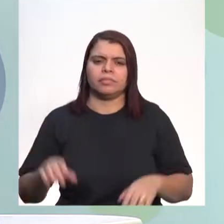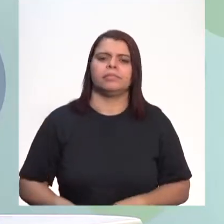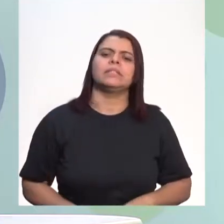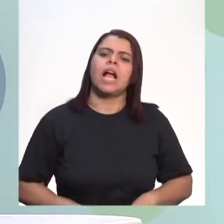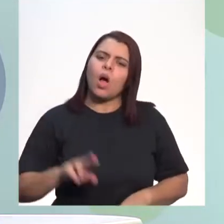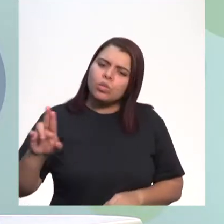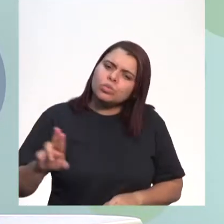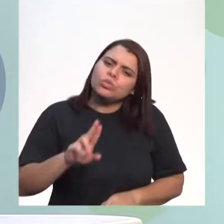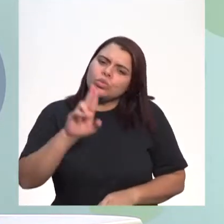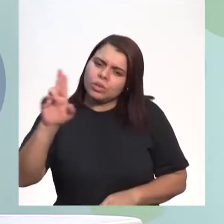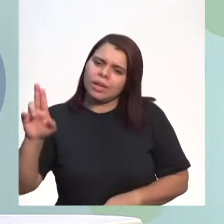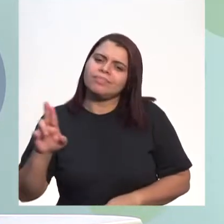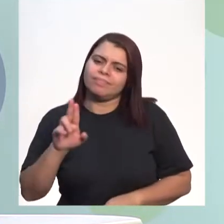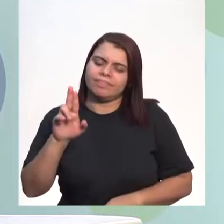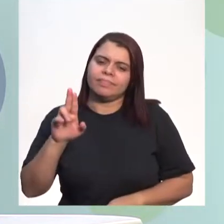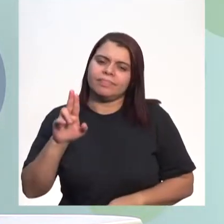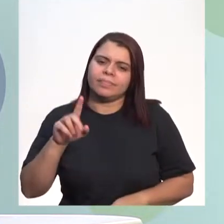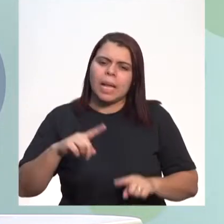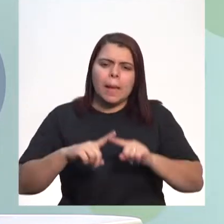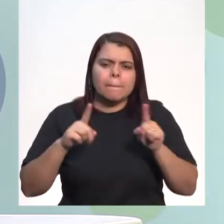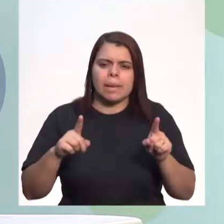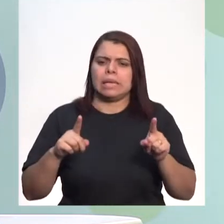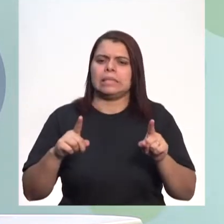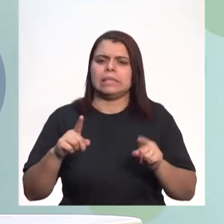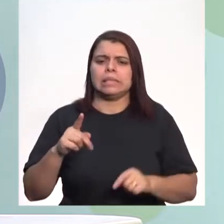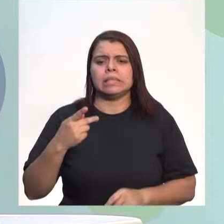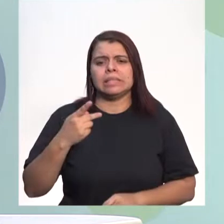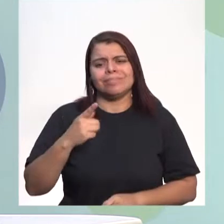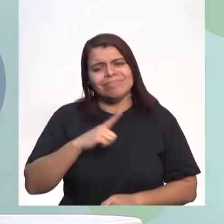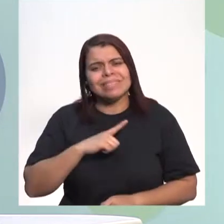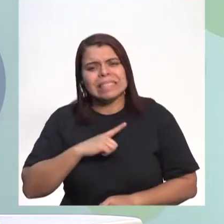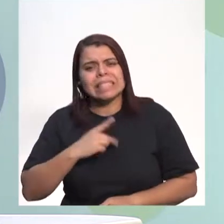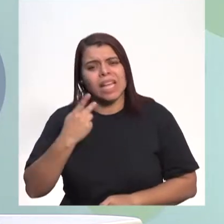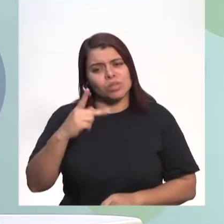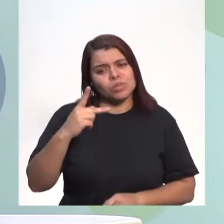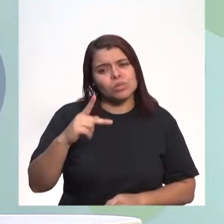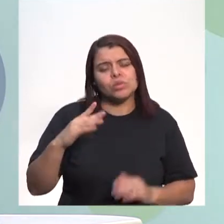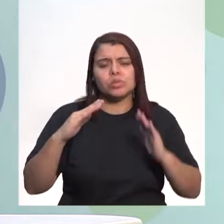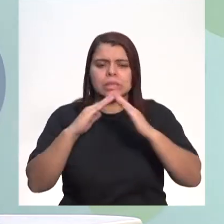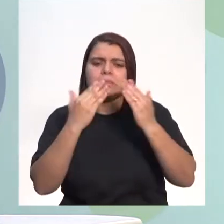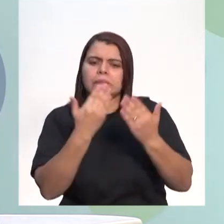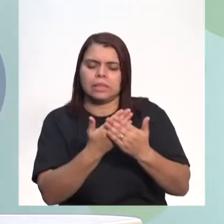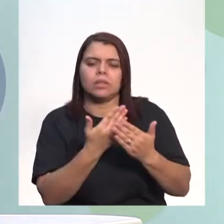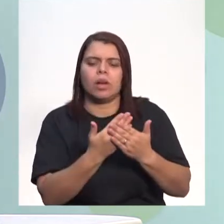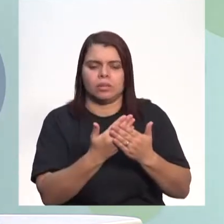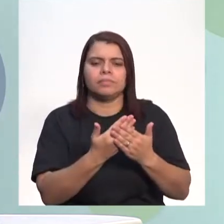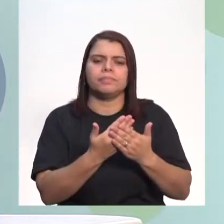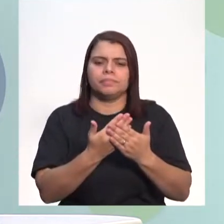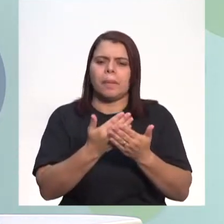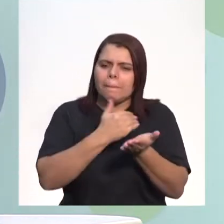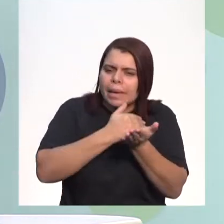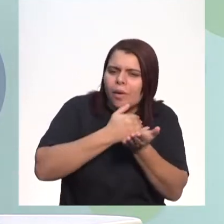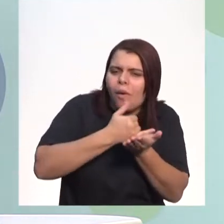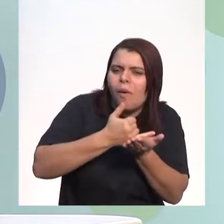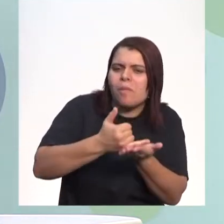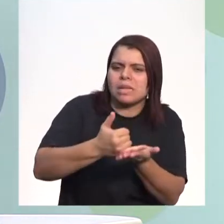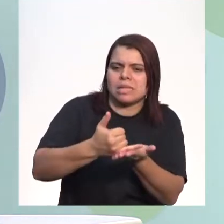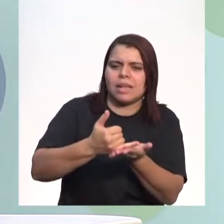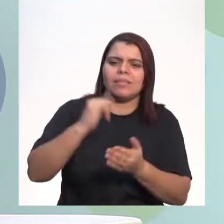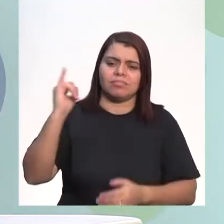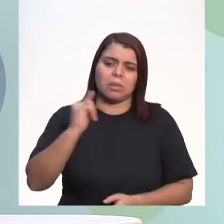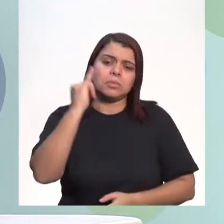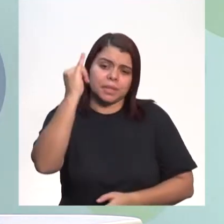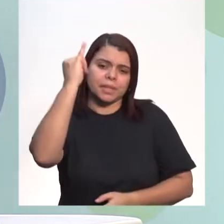ser aprimorado, mas que com certeza já nos auxiliará muito nesse pontapé inicial, aí, nesse início de conversa.